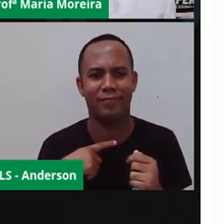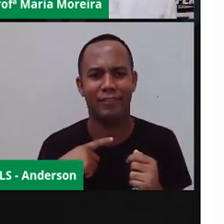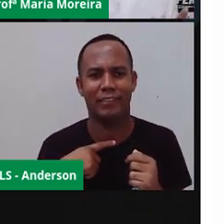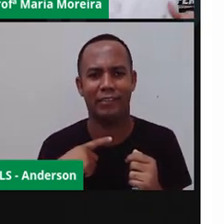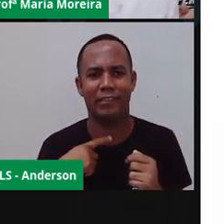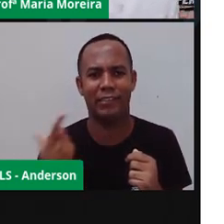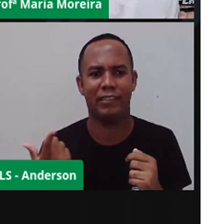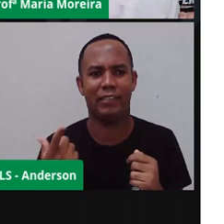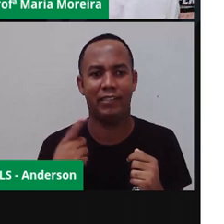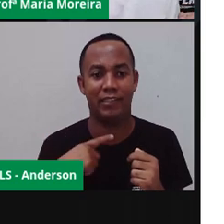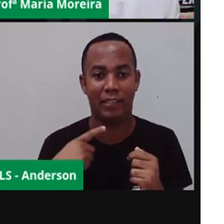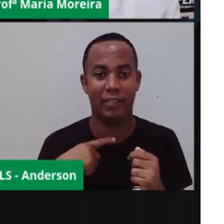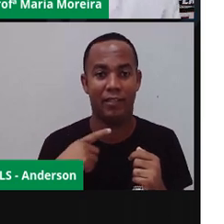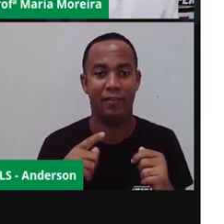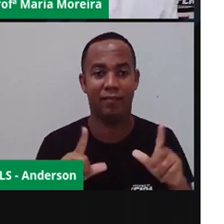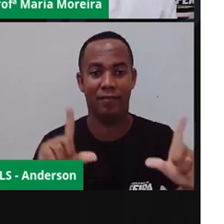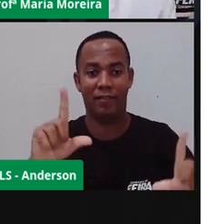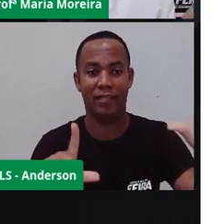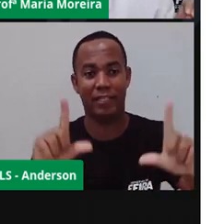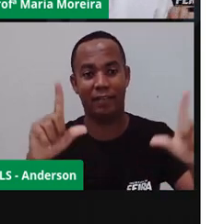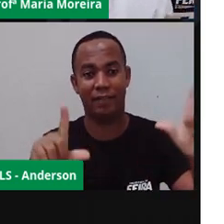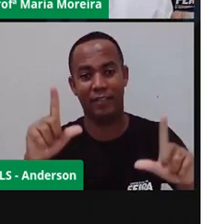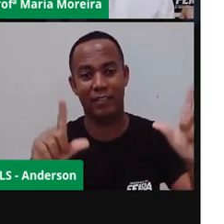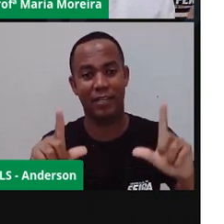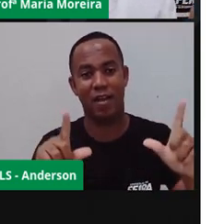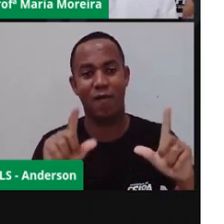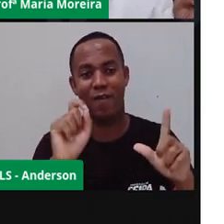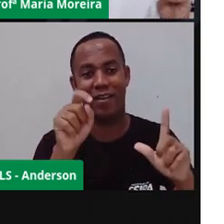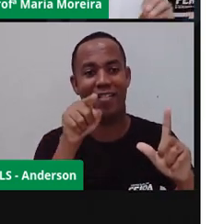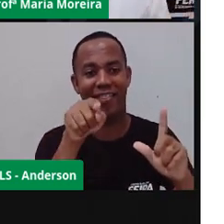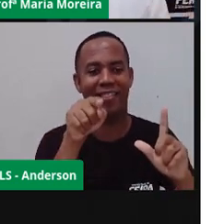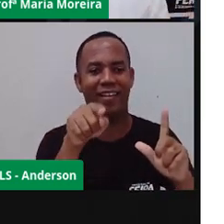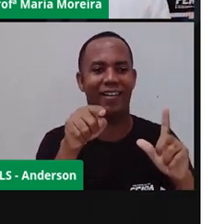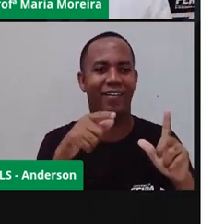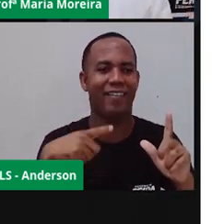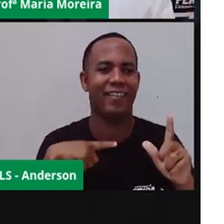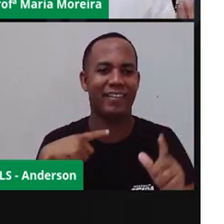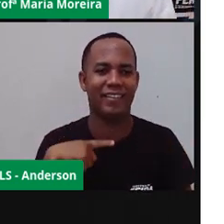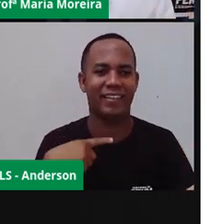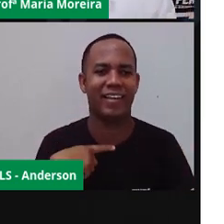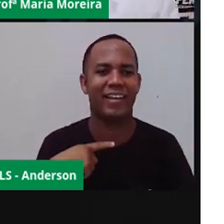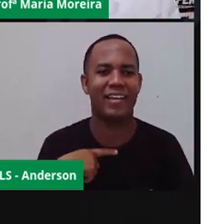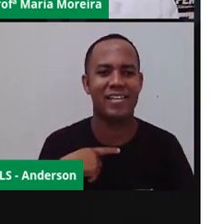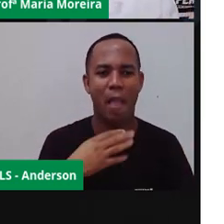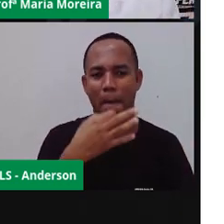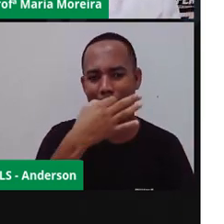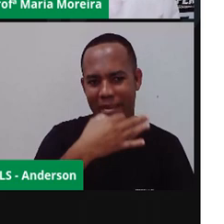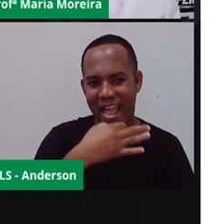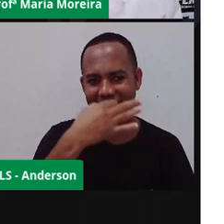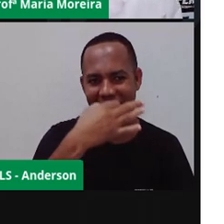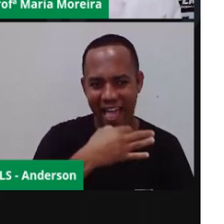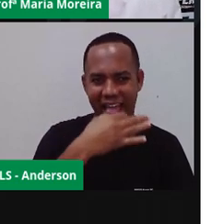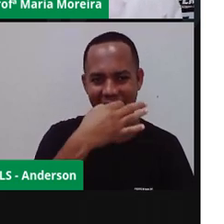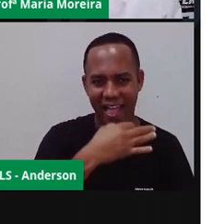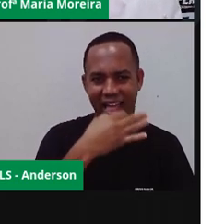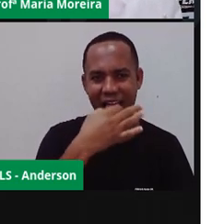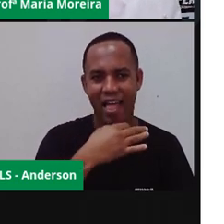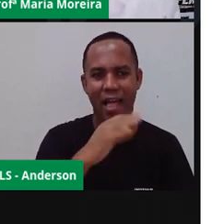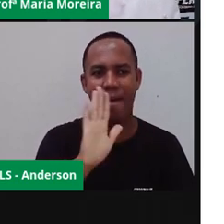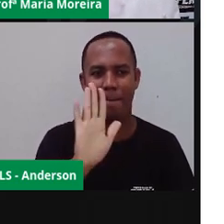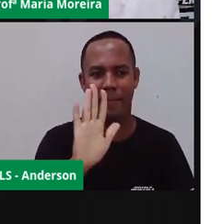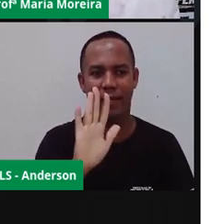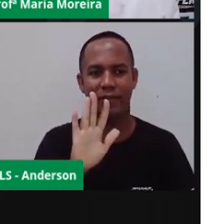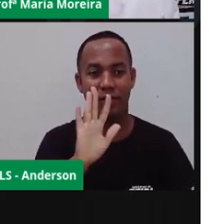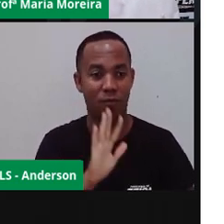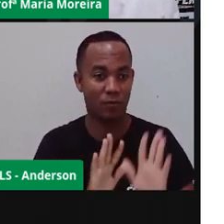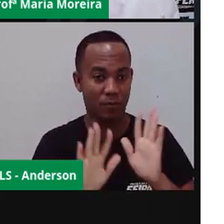Tem um tempinho já que o Zorra Total acabou. Eles satirizam. O que é satirizar? Fazer uma piada. Mas a gente precisa ter cuidado